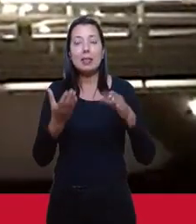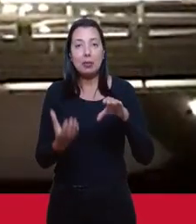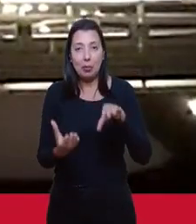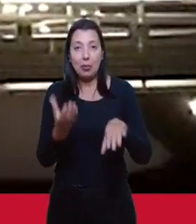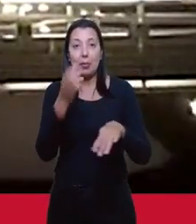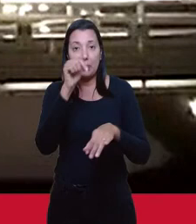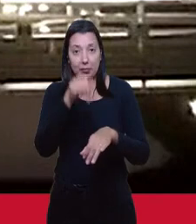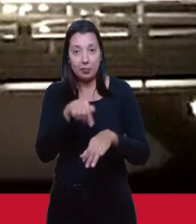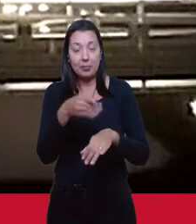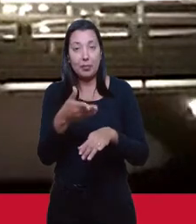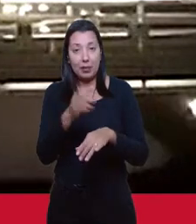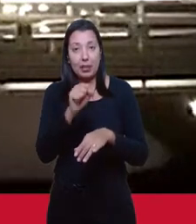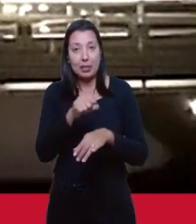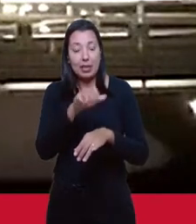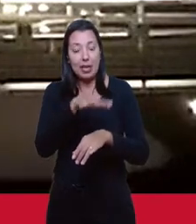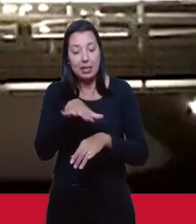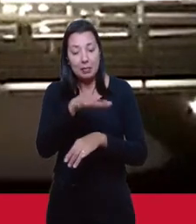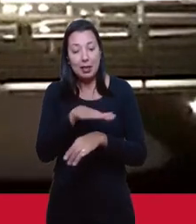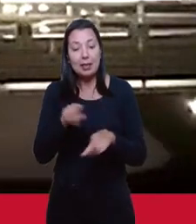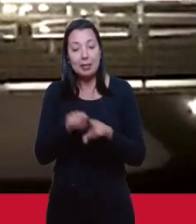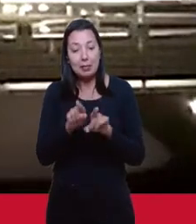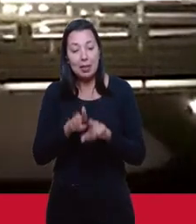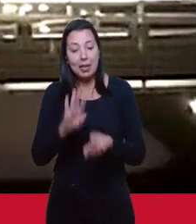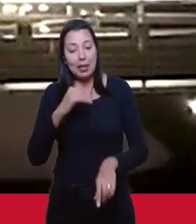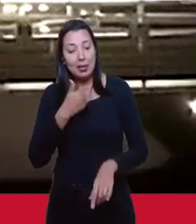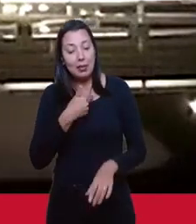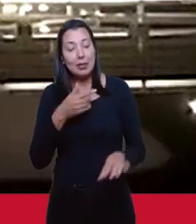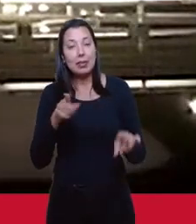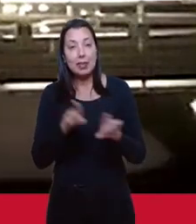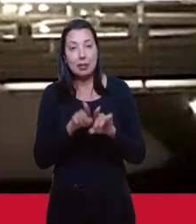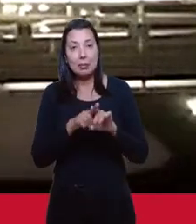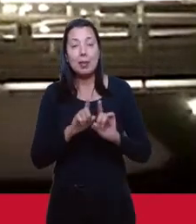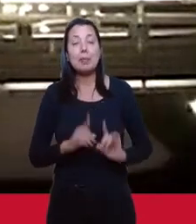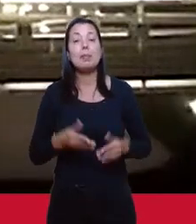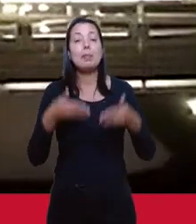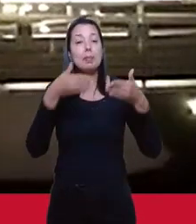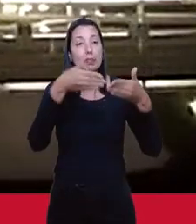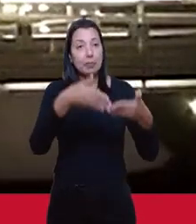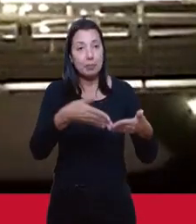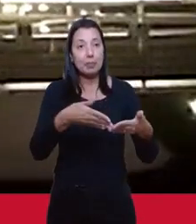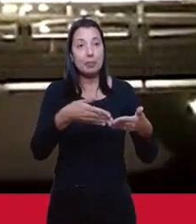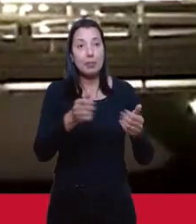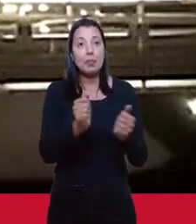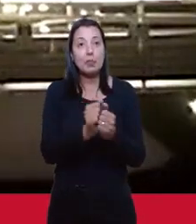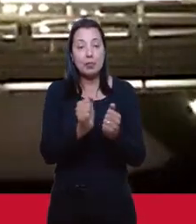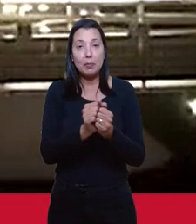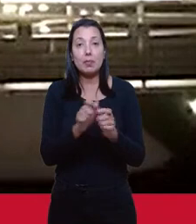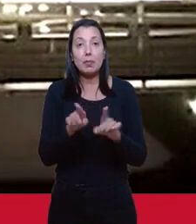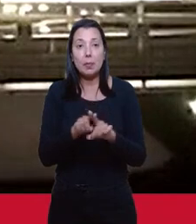congresso aqui, de que esse espaço também é nosso, que a gente também faz parte da